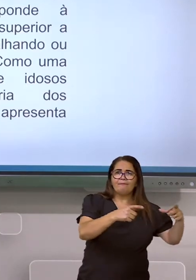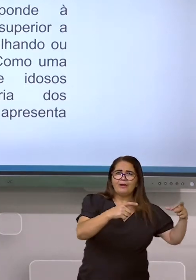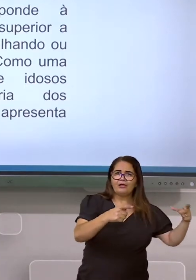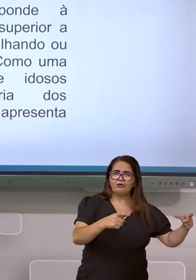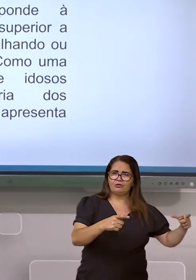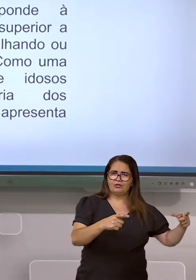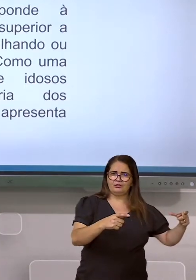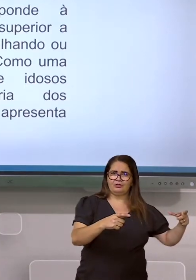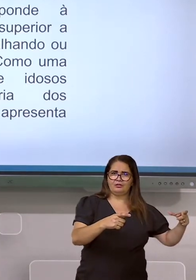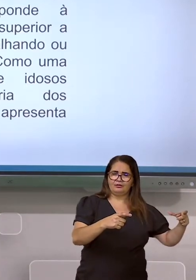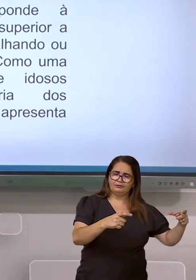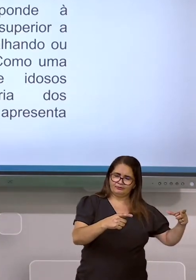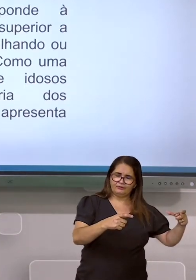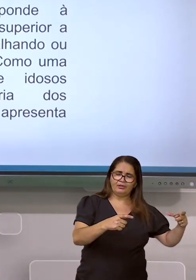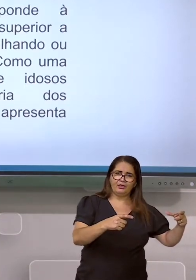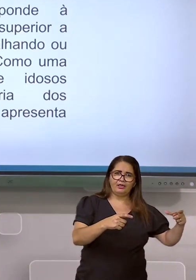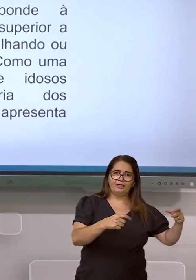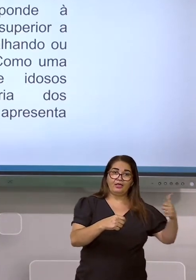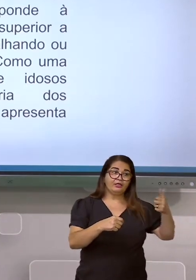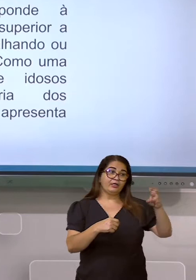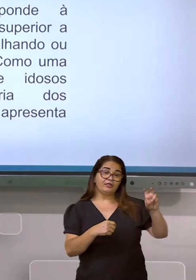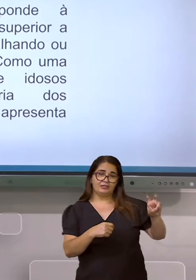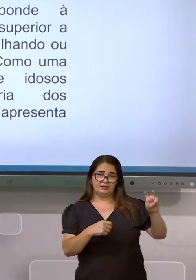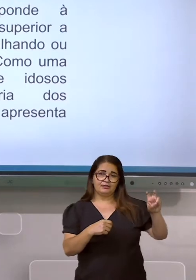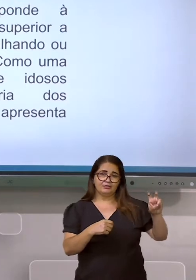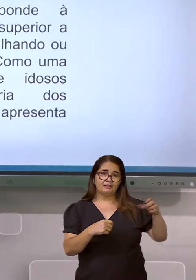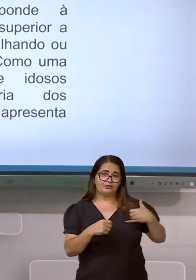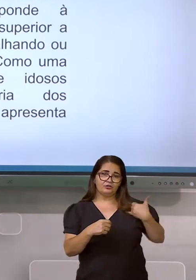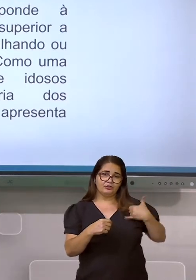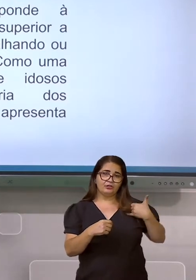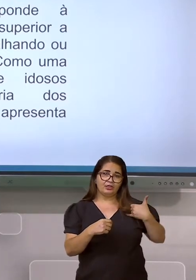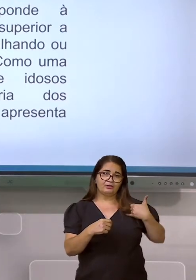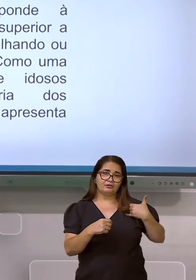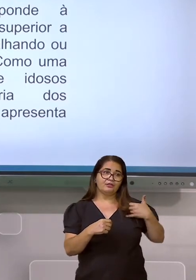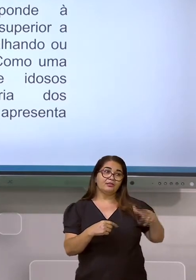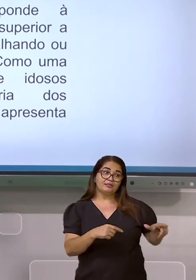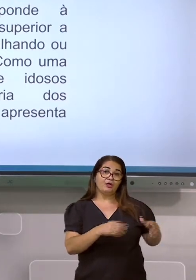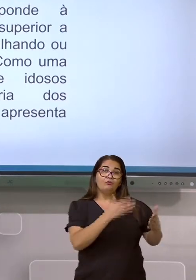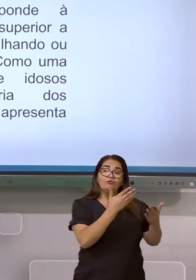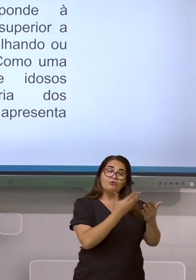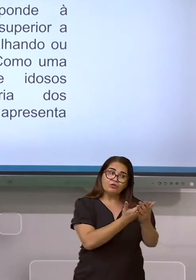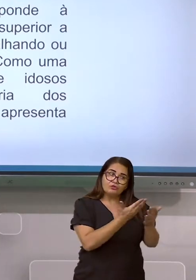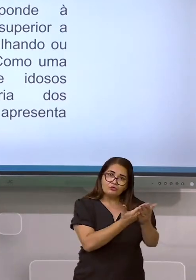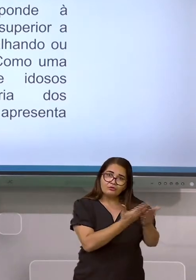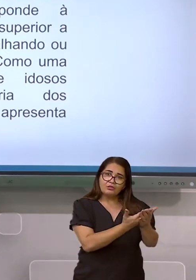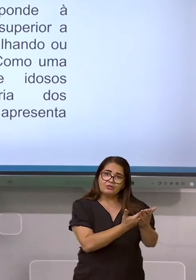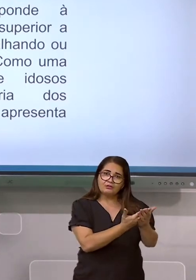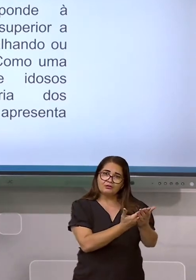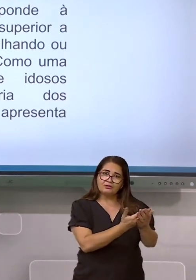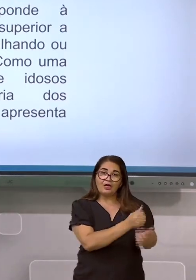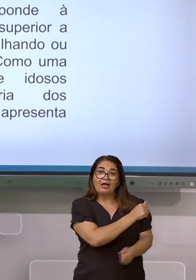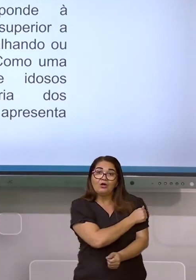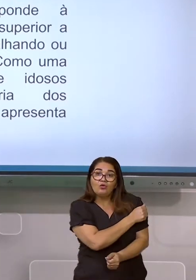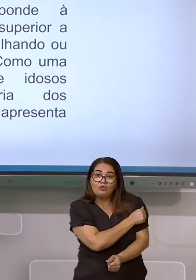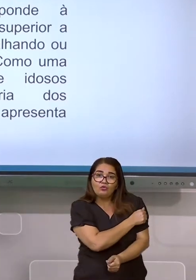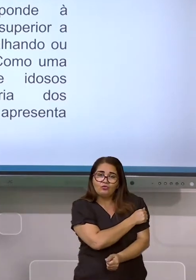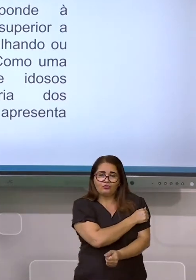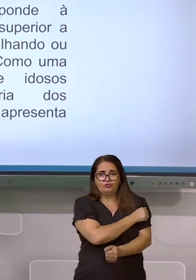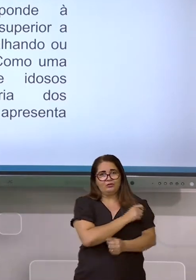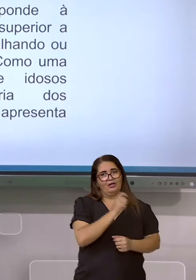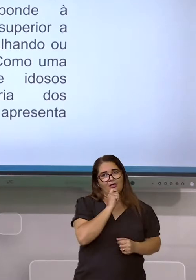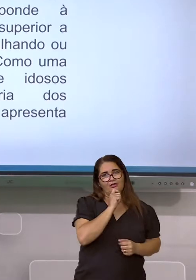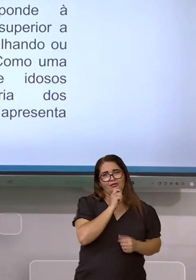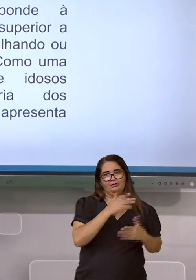está terminando o ensino fundamental dentro da nossa grade.